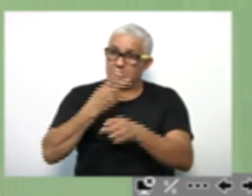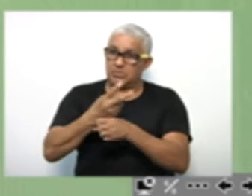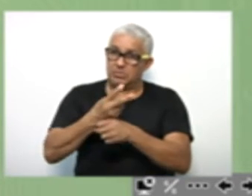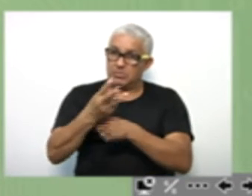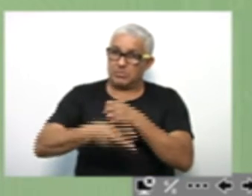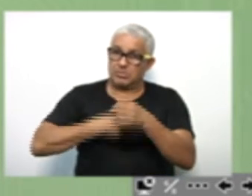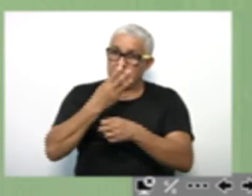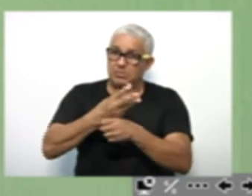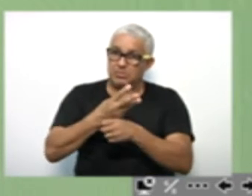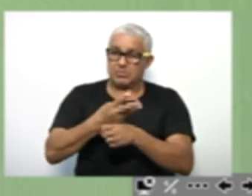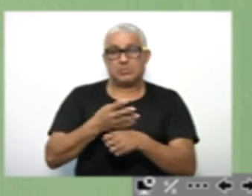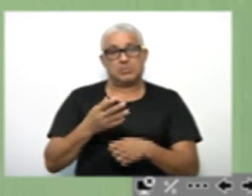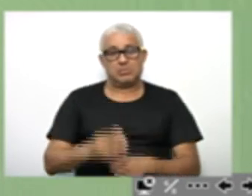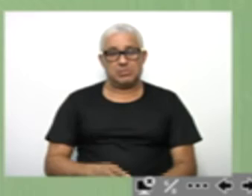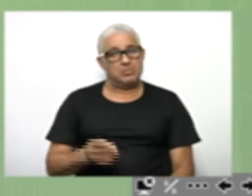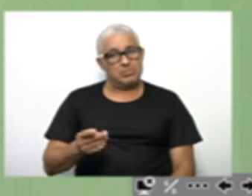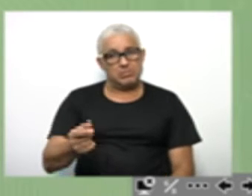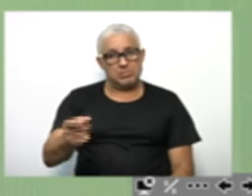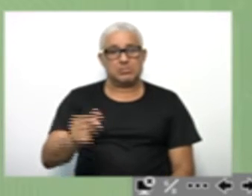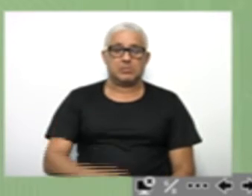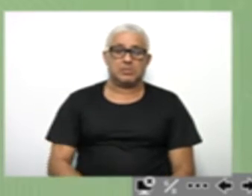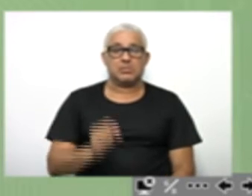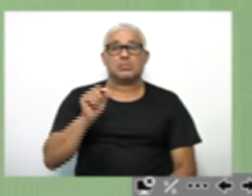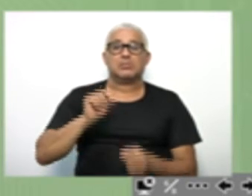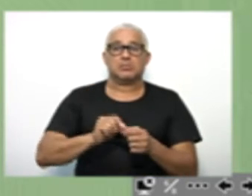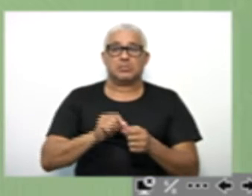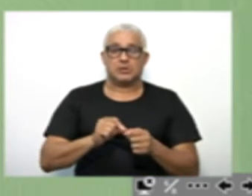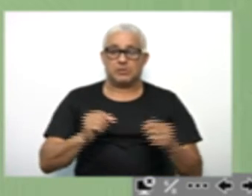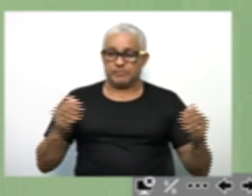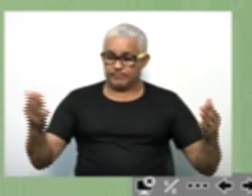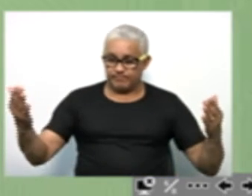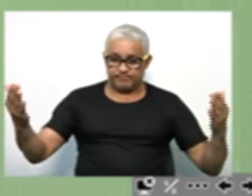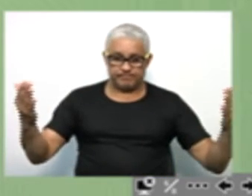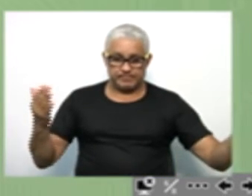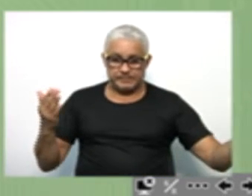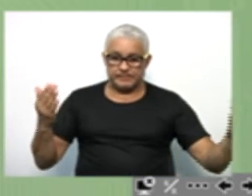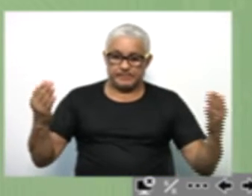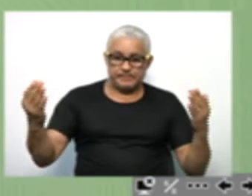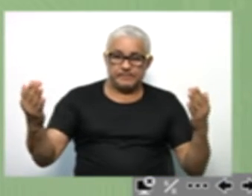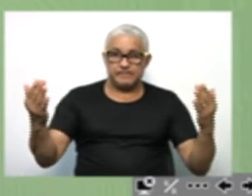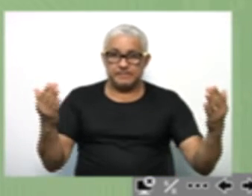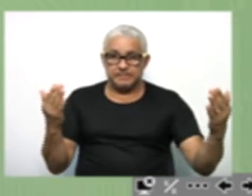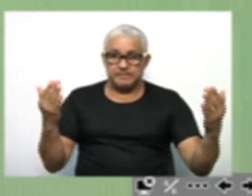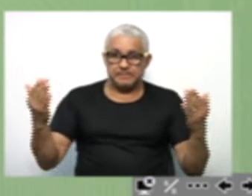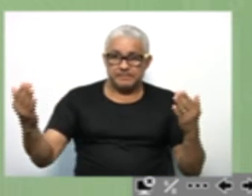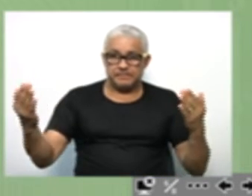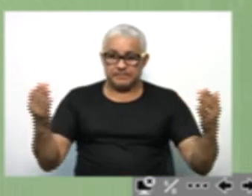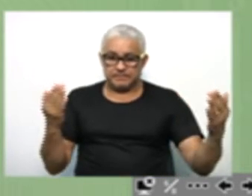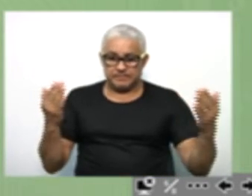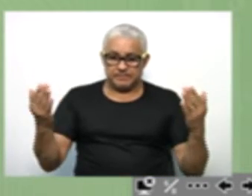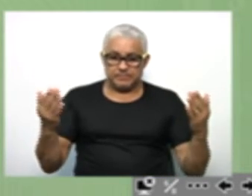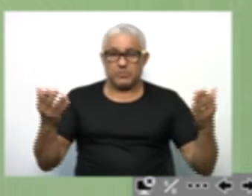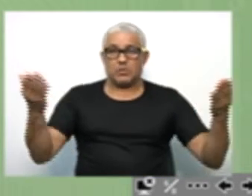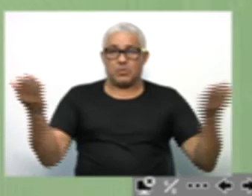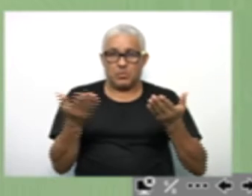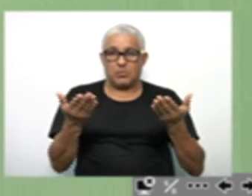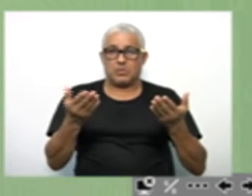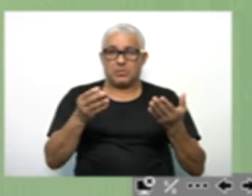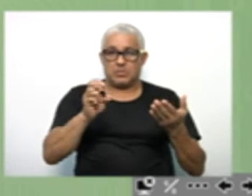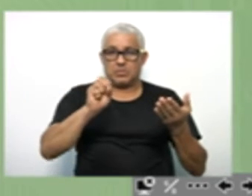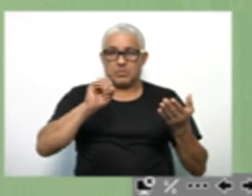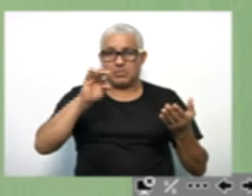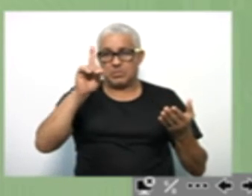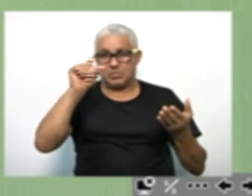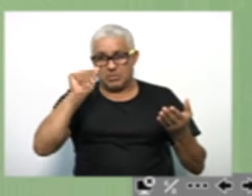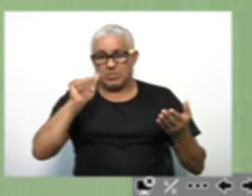enfim. O que é que eu vou fazer? Eu vou comparar, tá? Eu não posso comparar o que está saindo hoje com o que